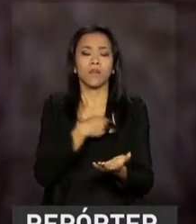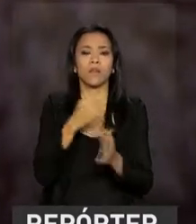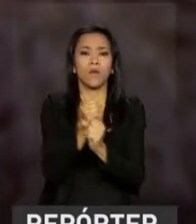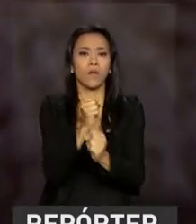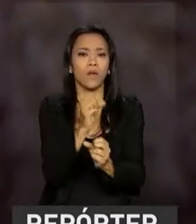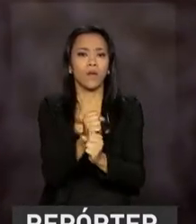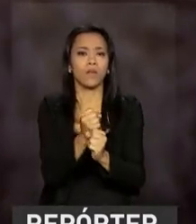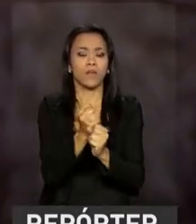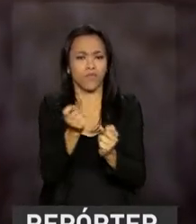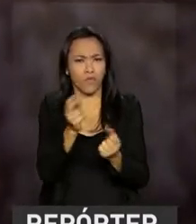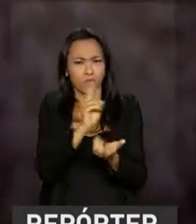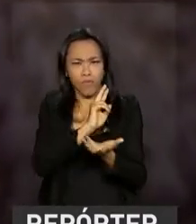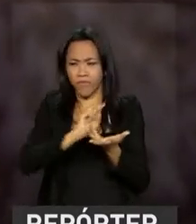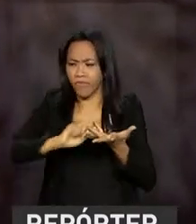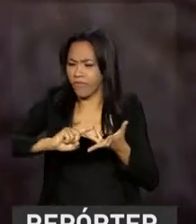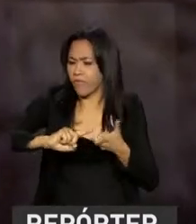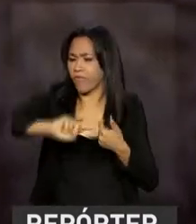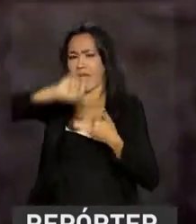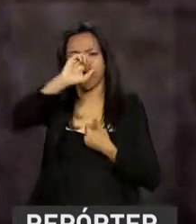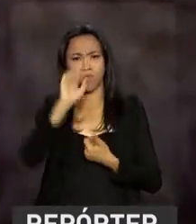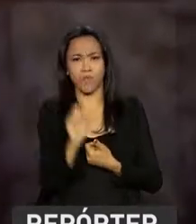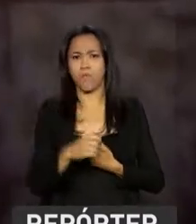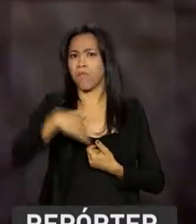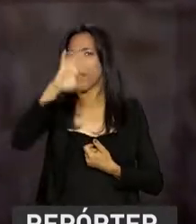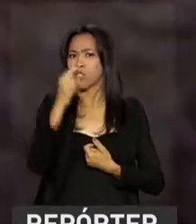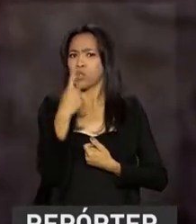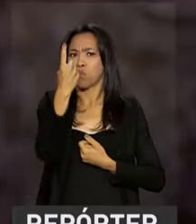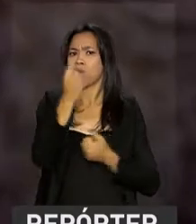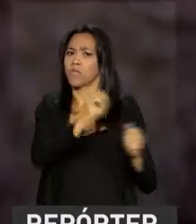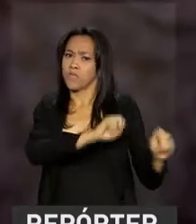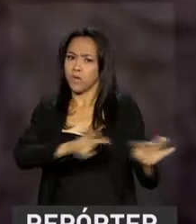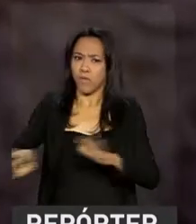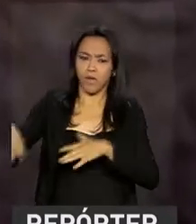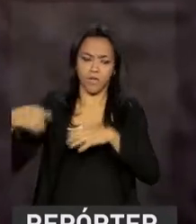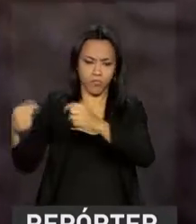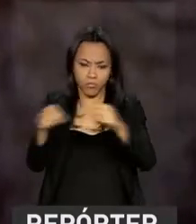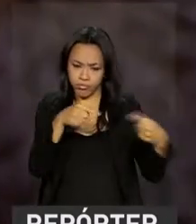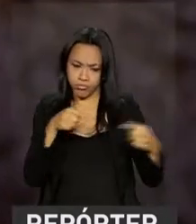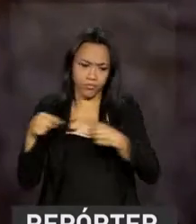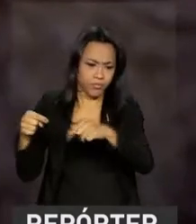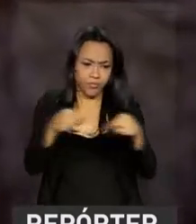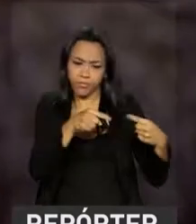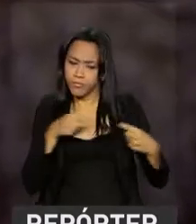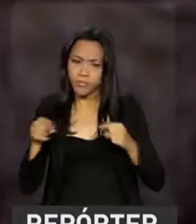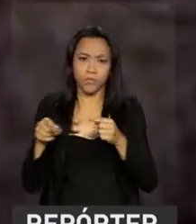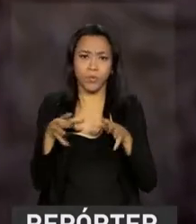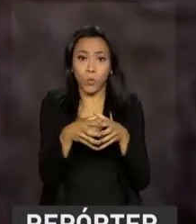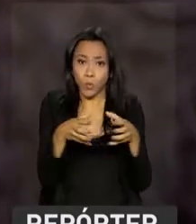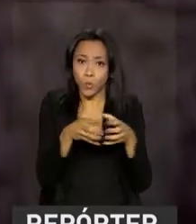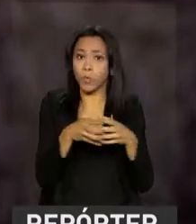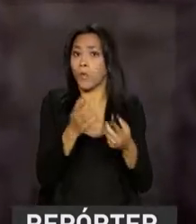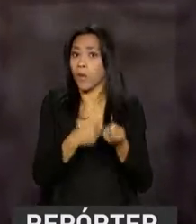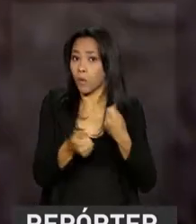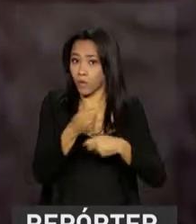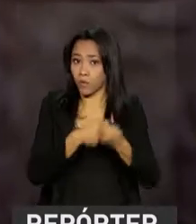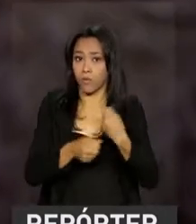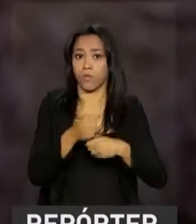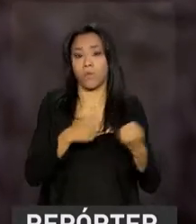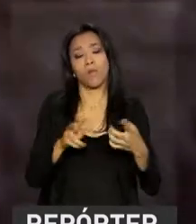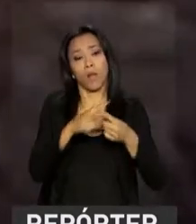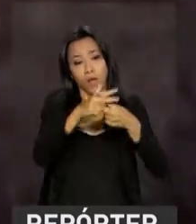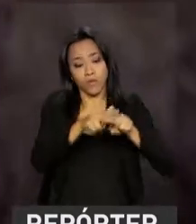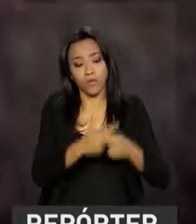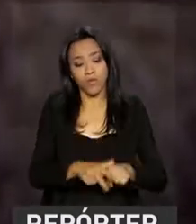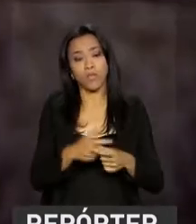foram várias foi mais uma semana e que esse debate permeou todo o trabalho da equipe econômica ele juntamente com o